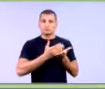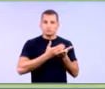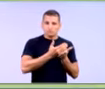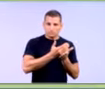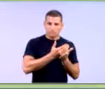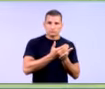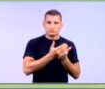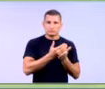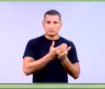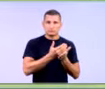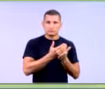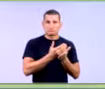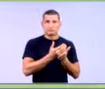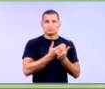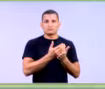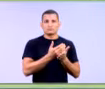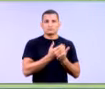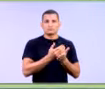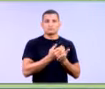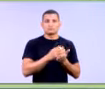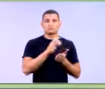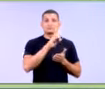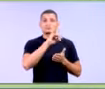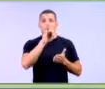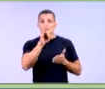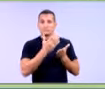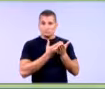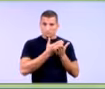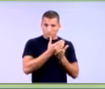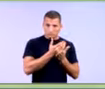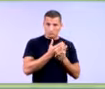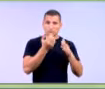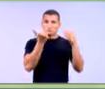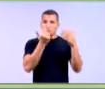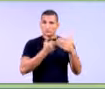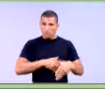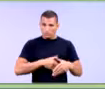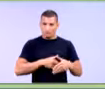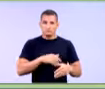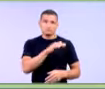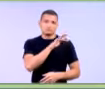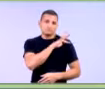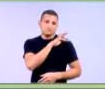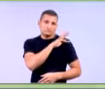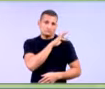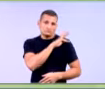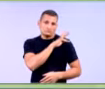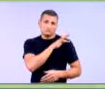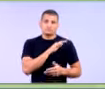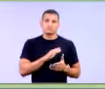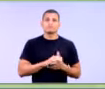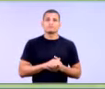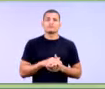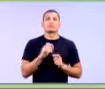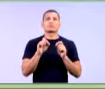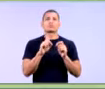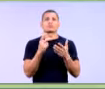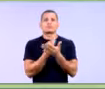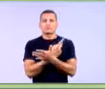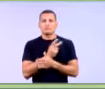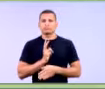as datas de realização das avaliações escolares acadêmicas. O que geralmente